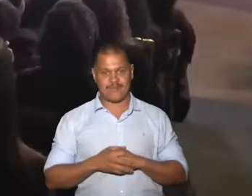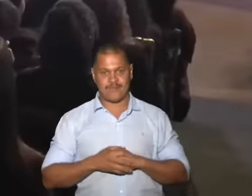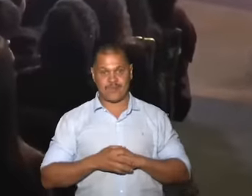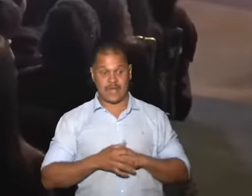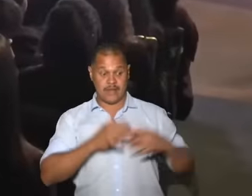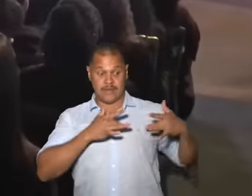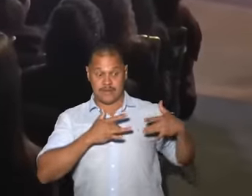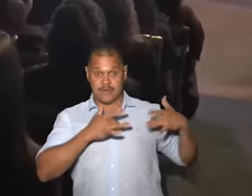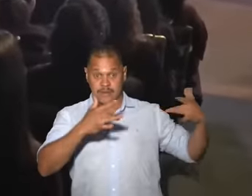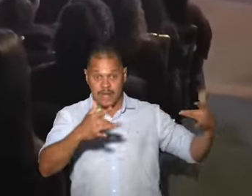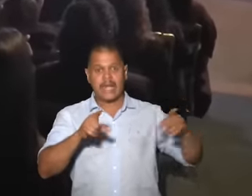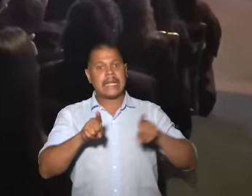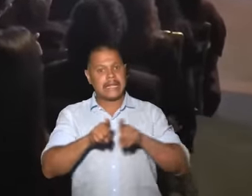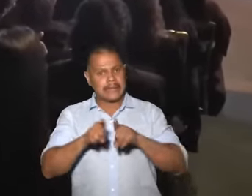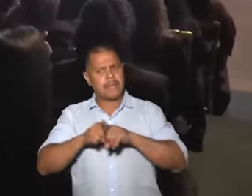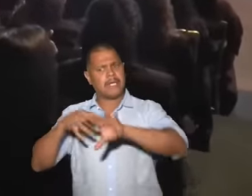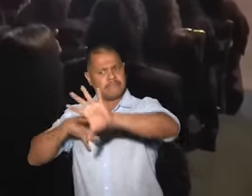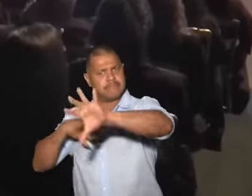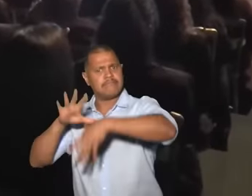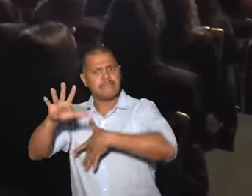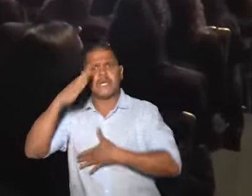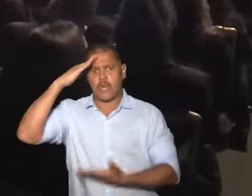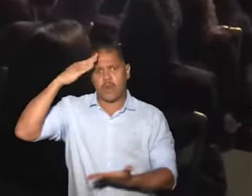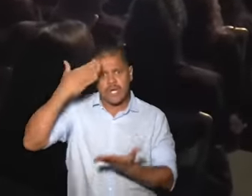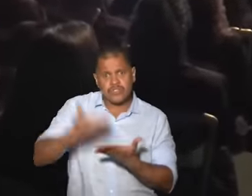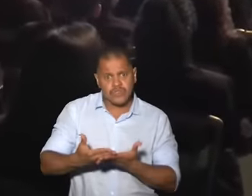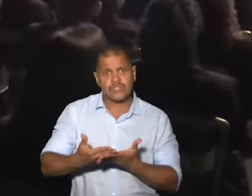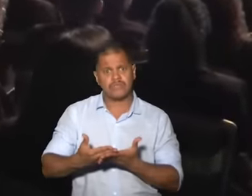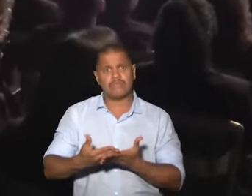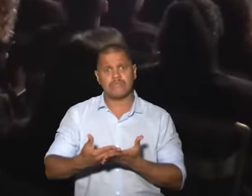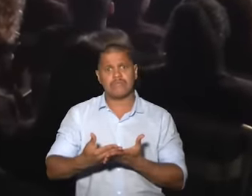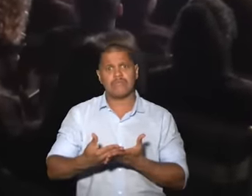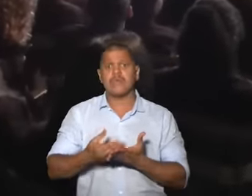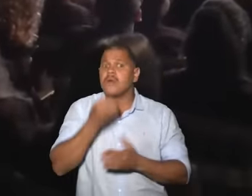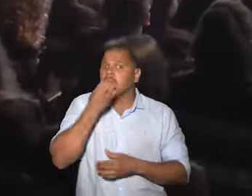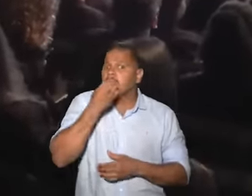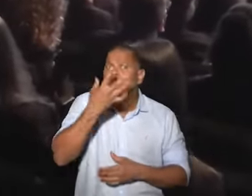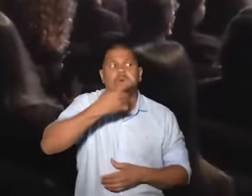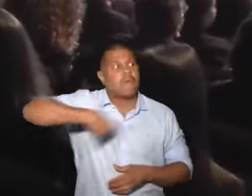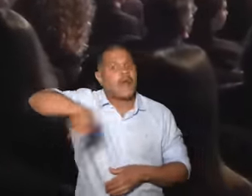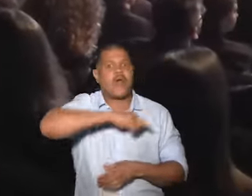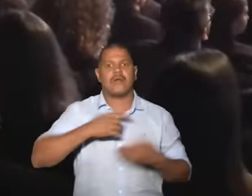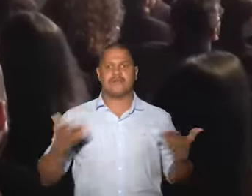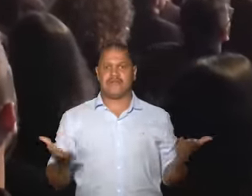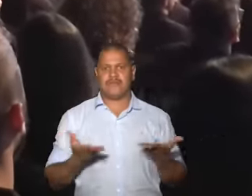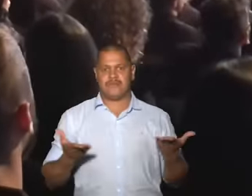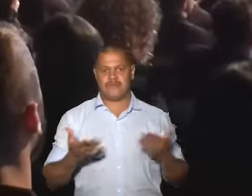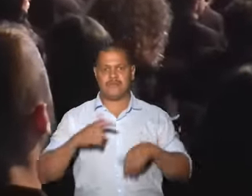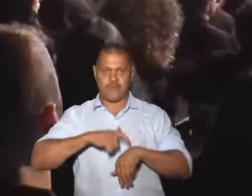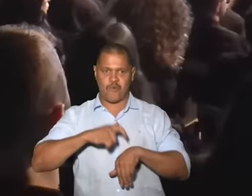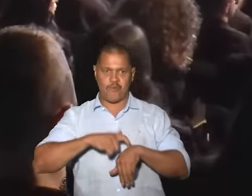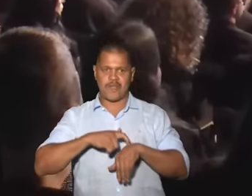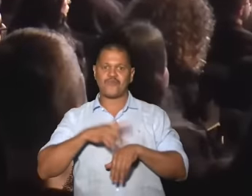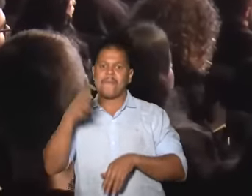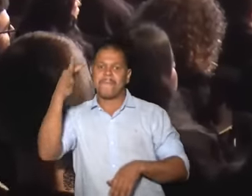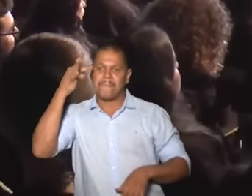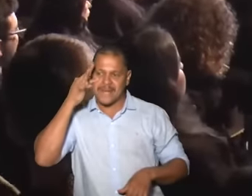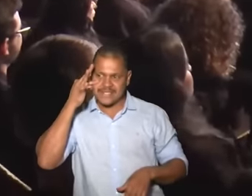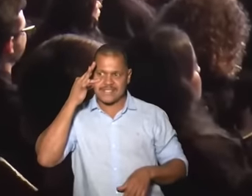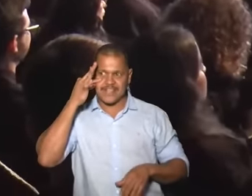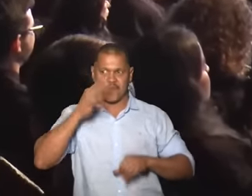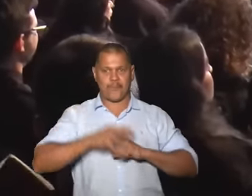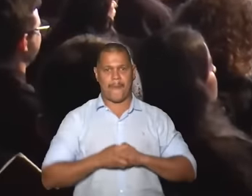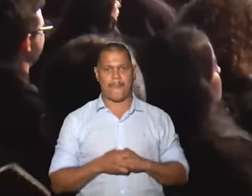às pessoas, eu acredito firmemente, retorna para nós mesmos na forma de bons frutos.